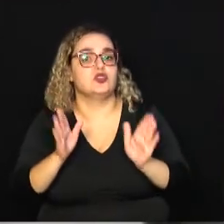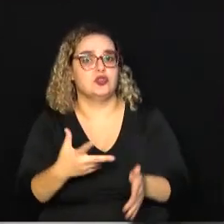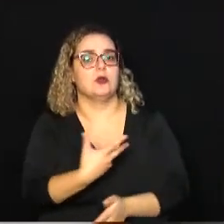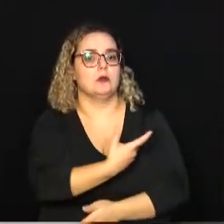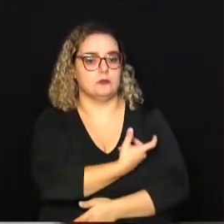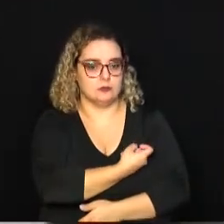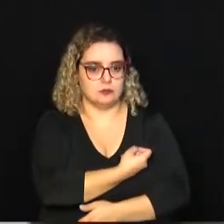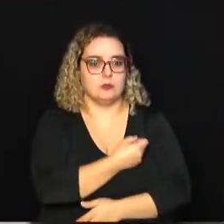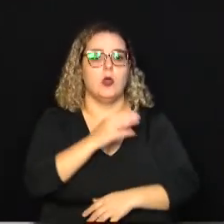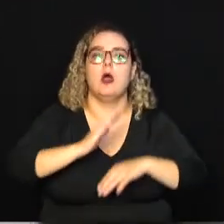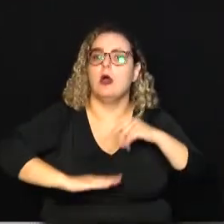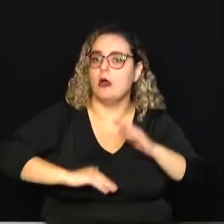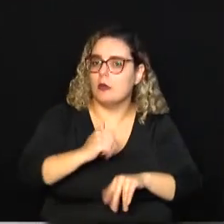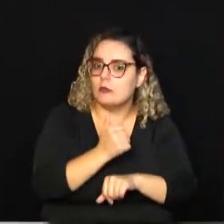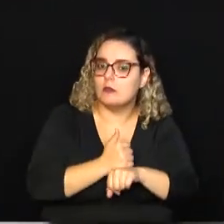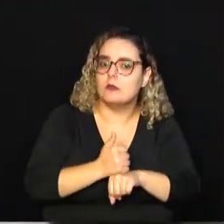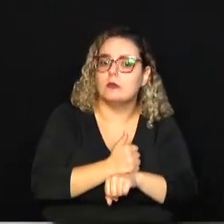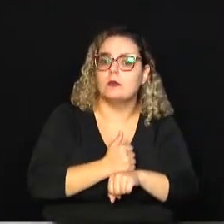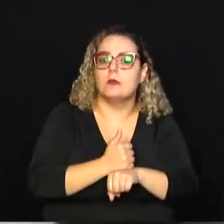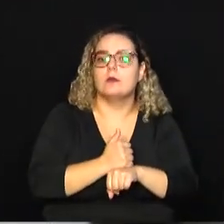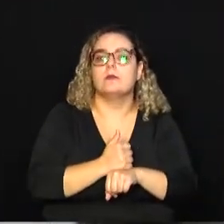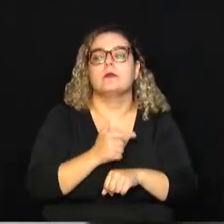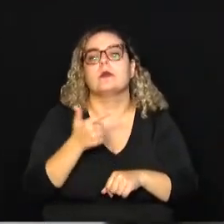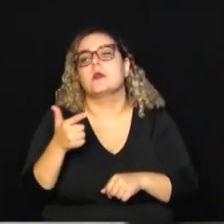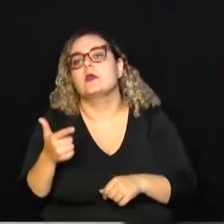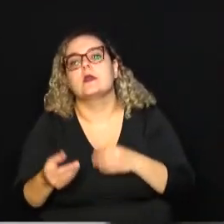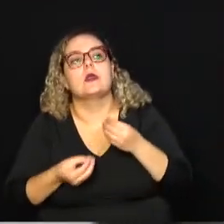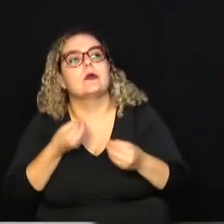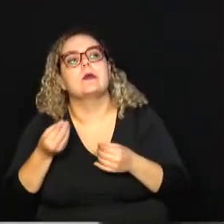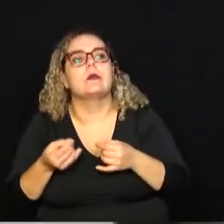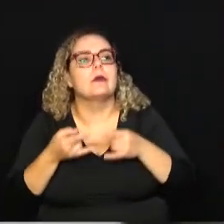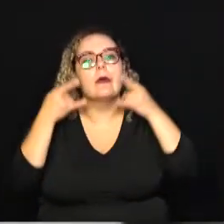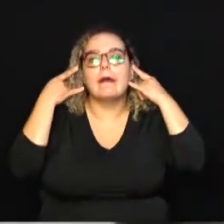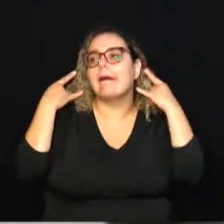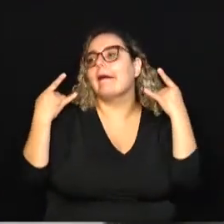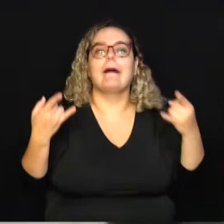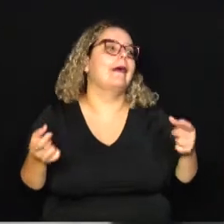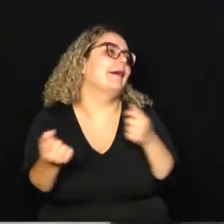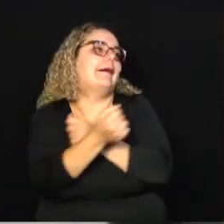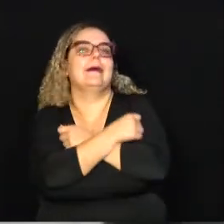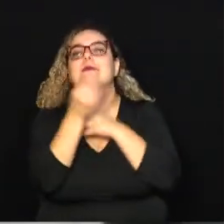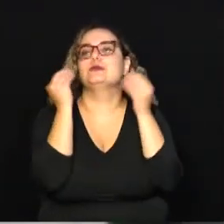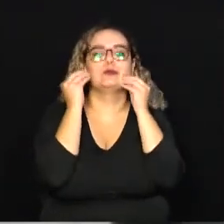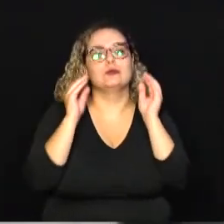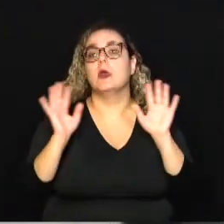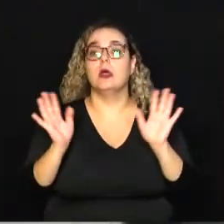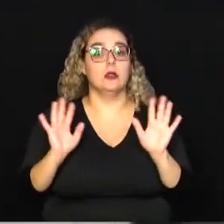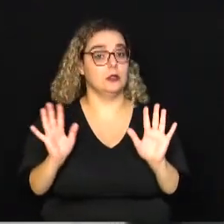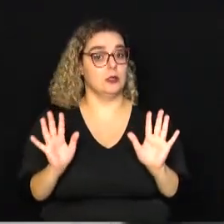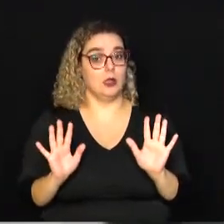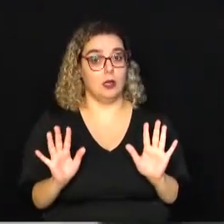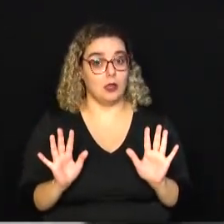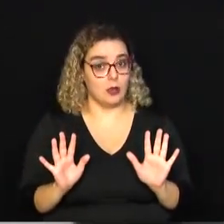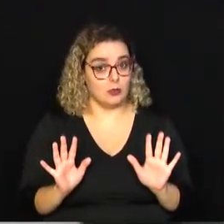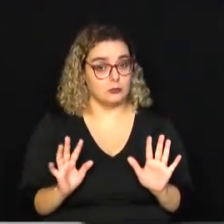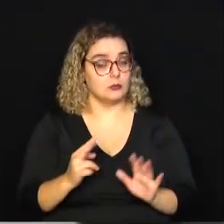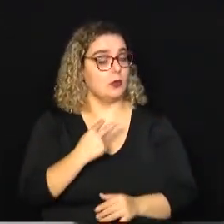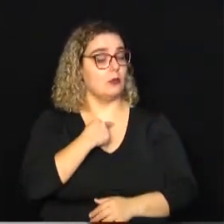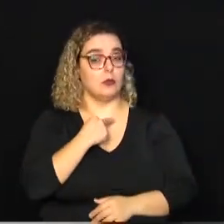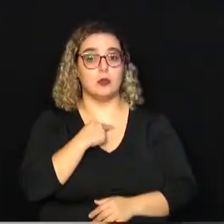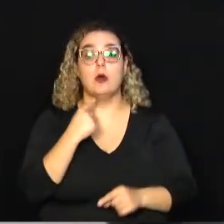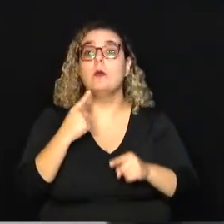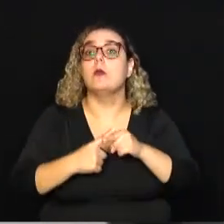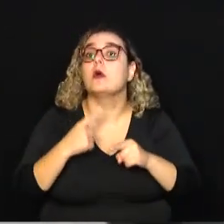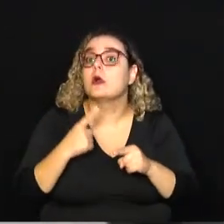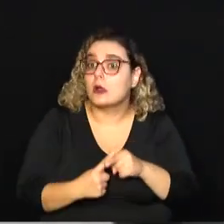que são profissionais de saúde. Não dá para bobear, para andar sem máscara, para sair abraçando, beijando todo mundo, para fazer aglomeração, nada disso,